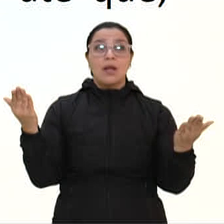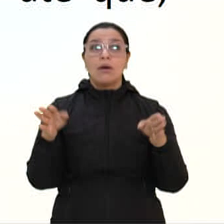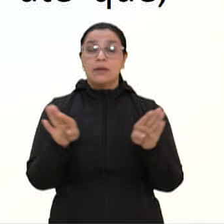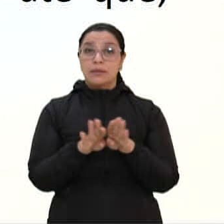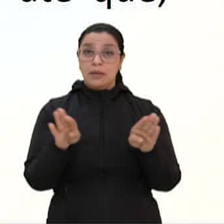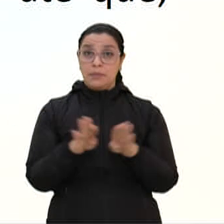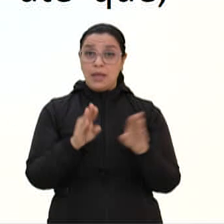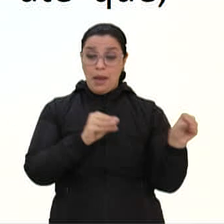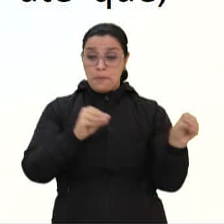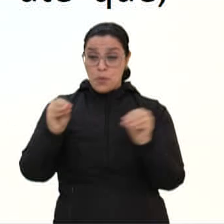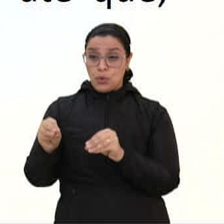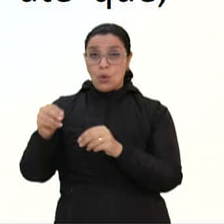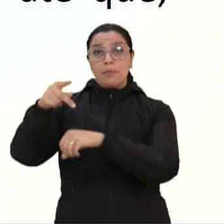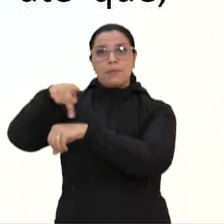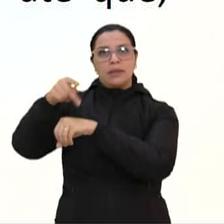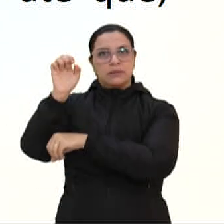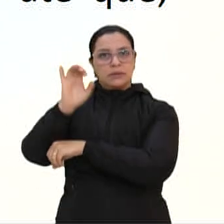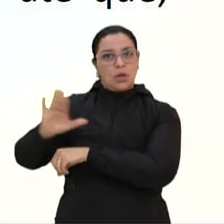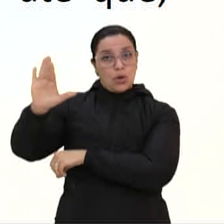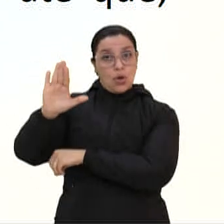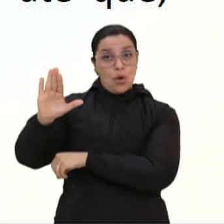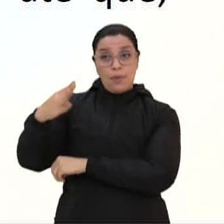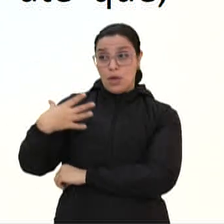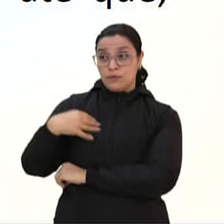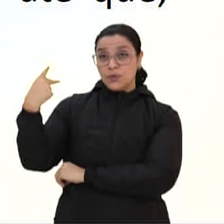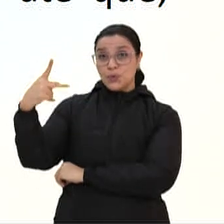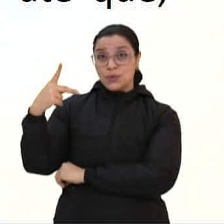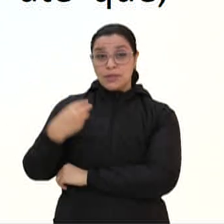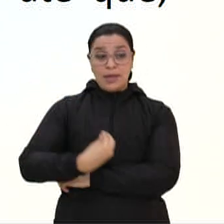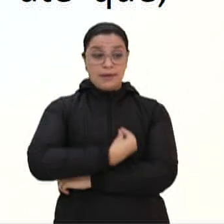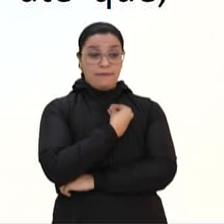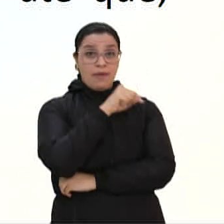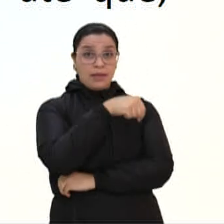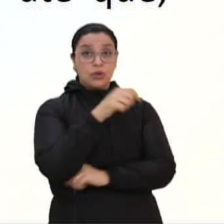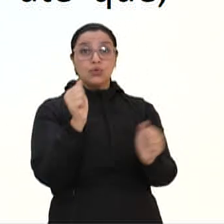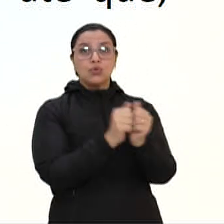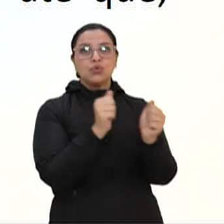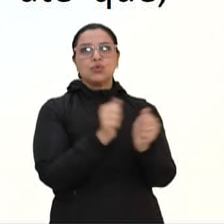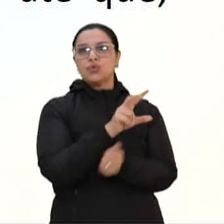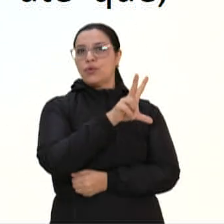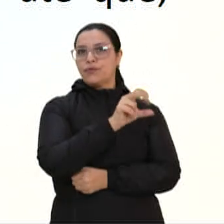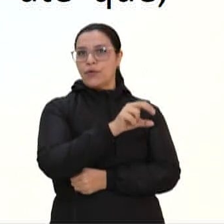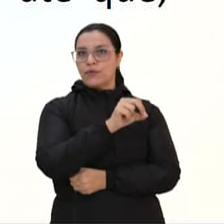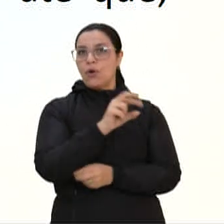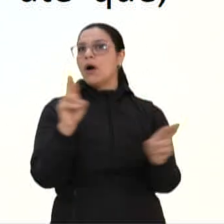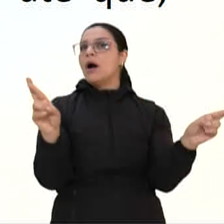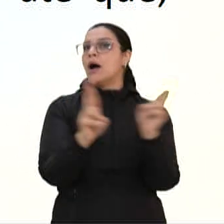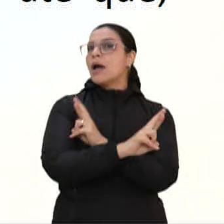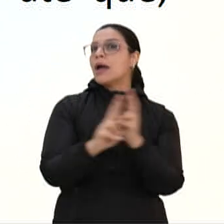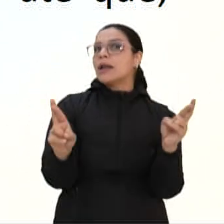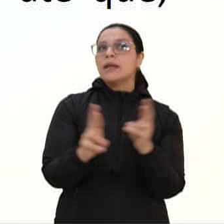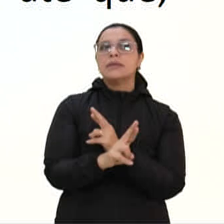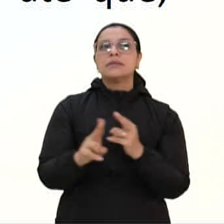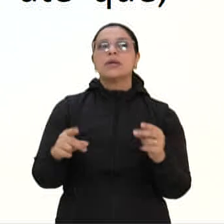Desde que ele se mudou para a Europa, seus filhos vivem com os avós. A letra A, relação de